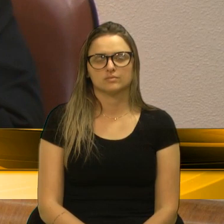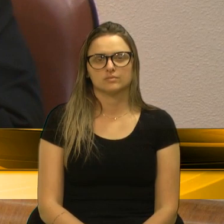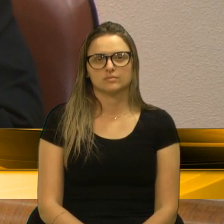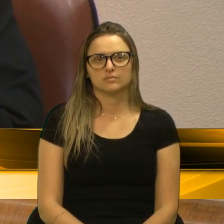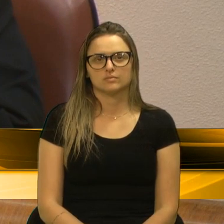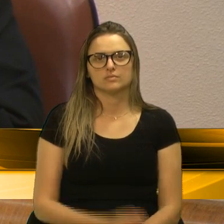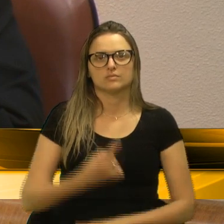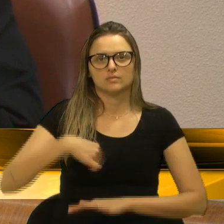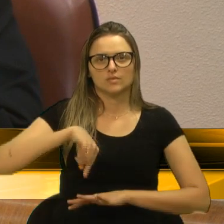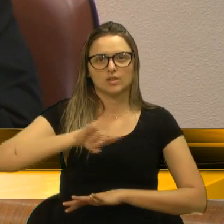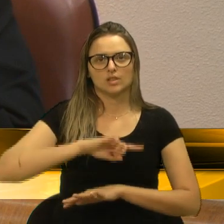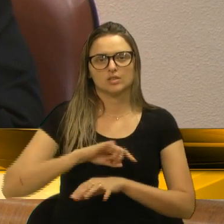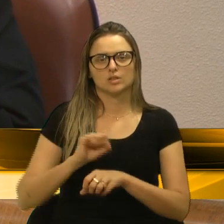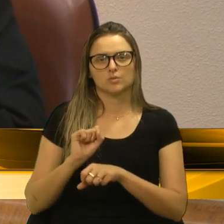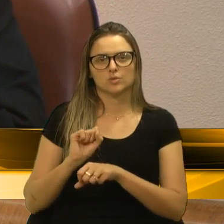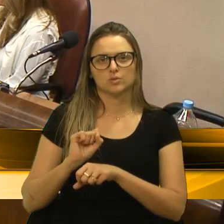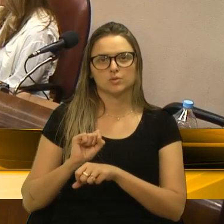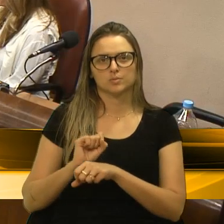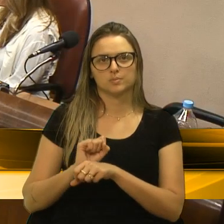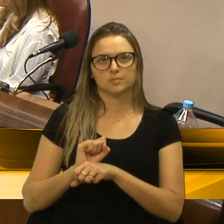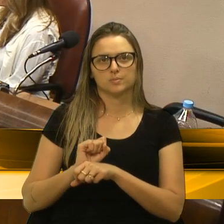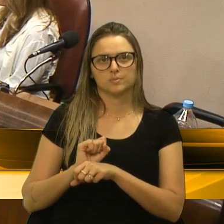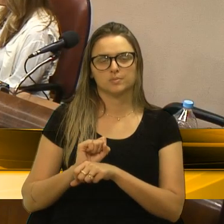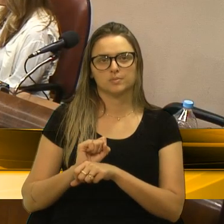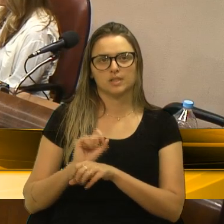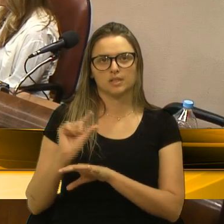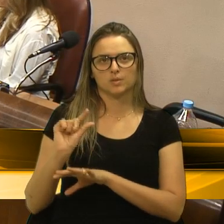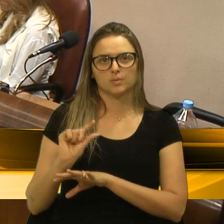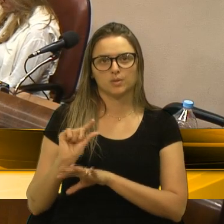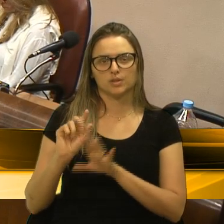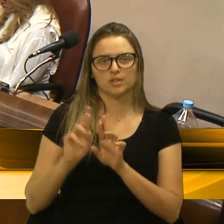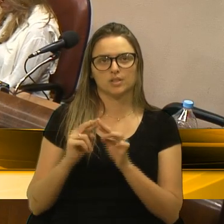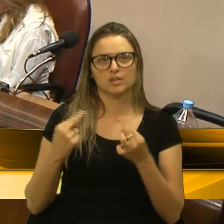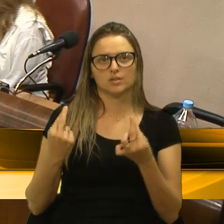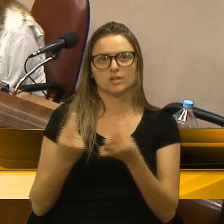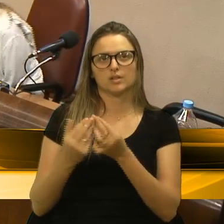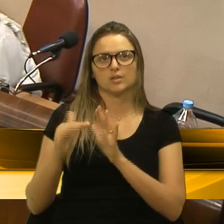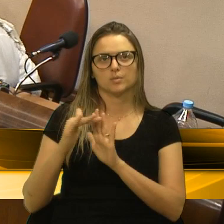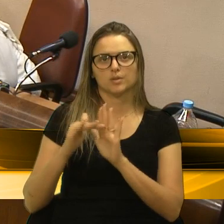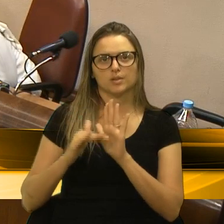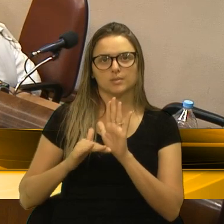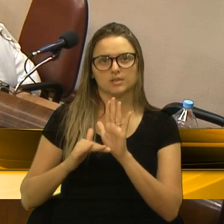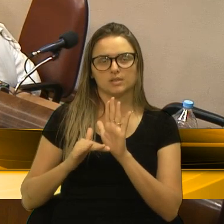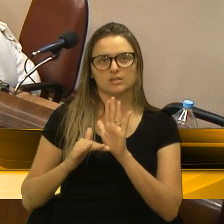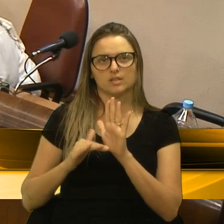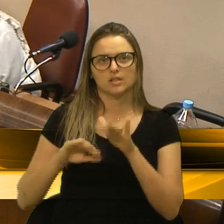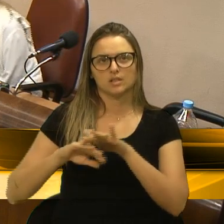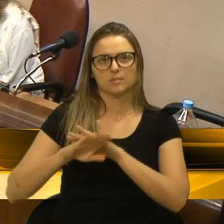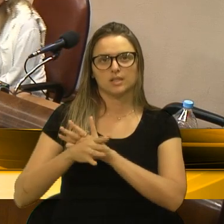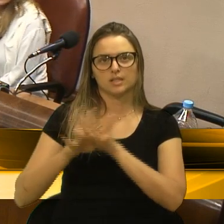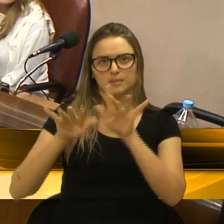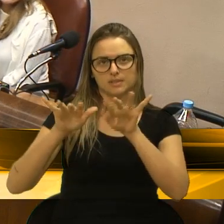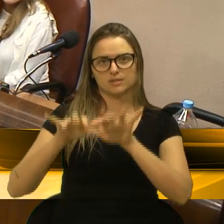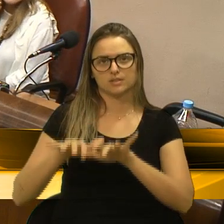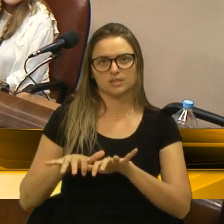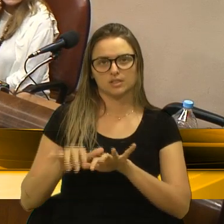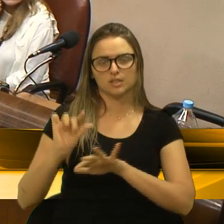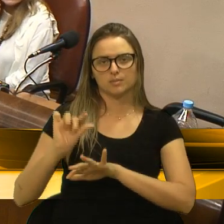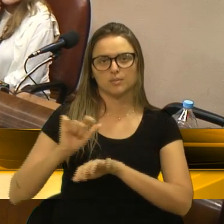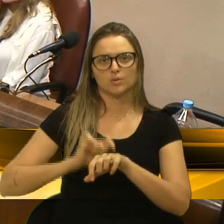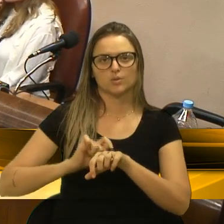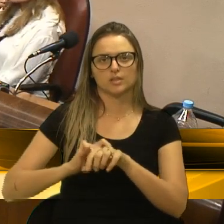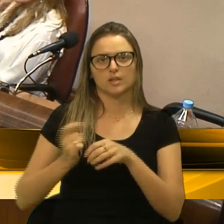Nós somos forçados a interromper mais um pouquinho nossa programação aqui para adequação taquigráfica. Dentro de breves